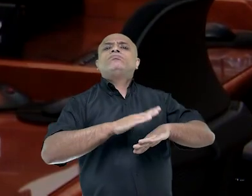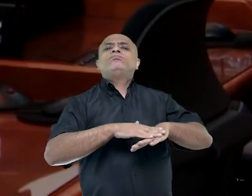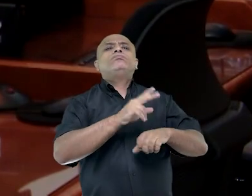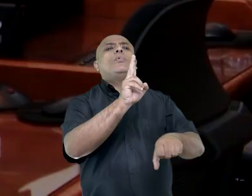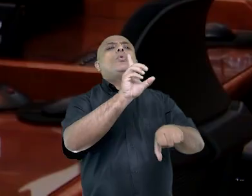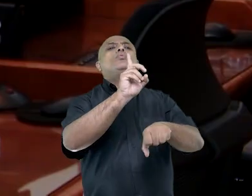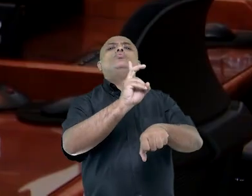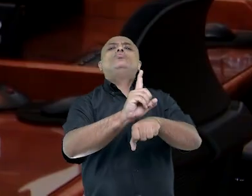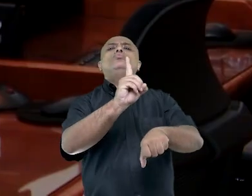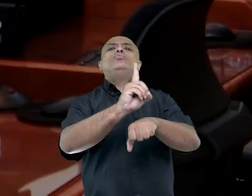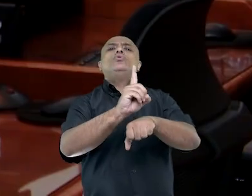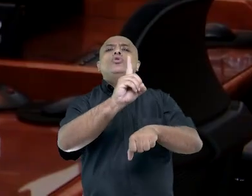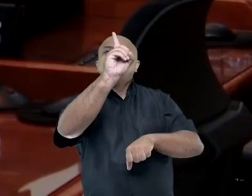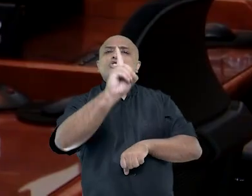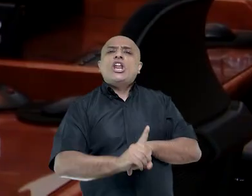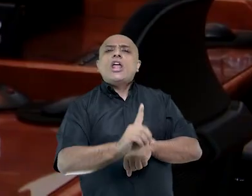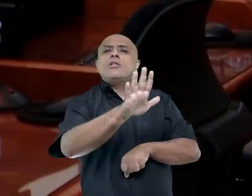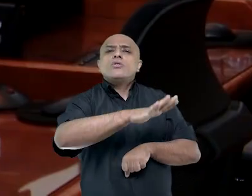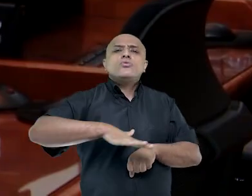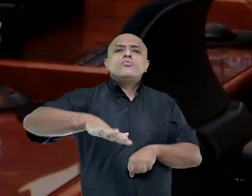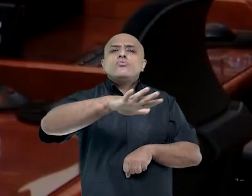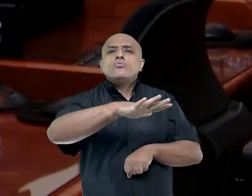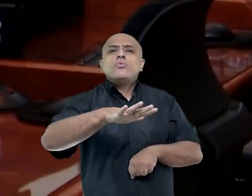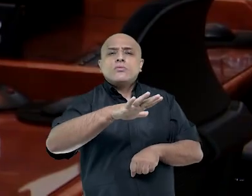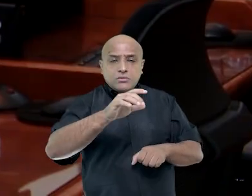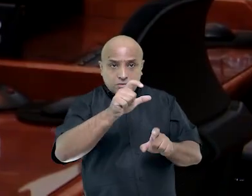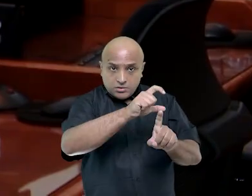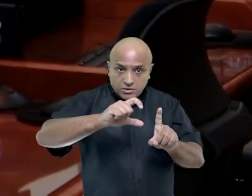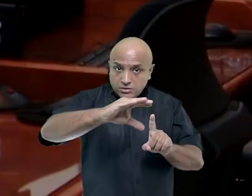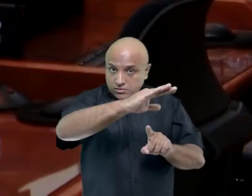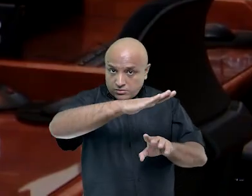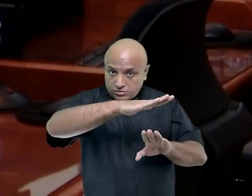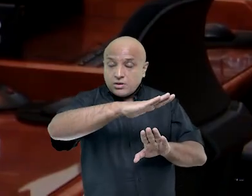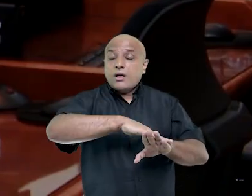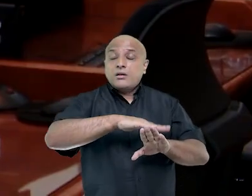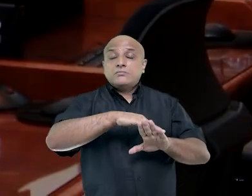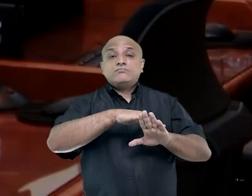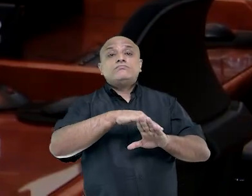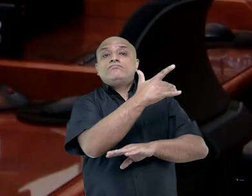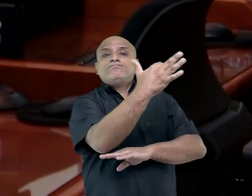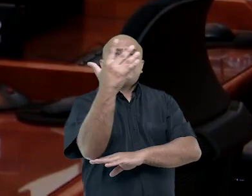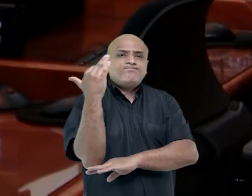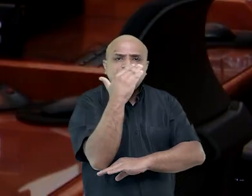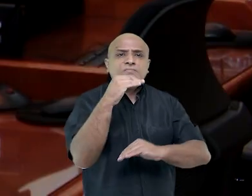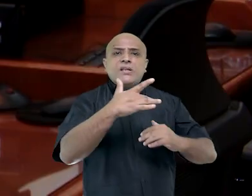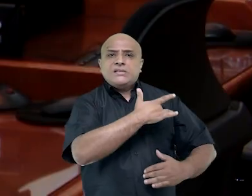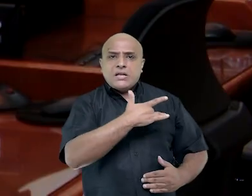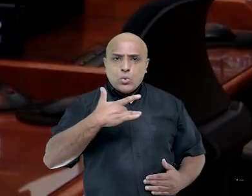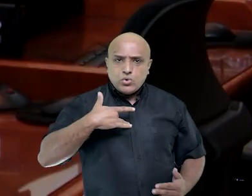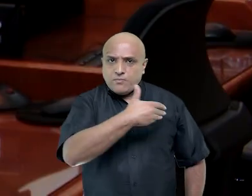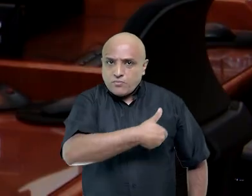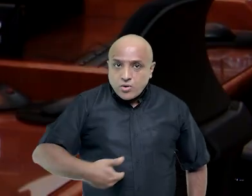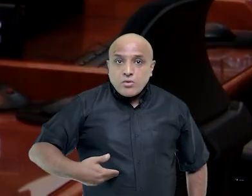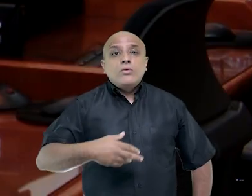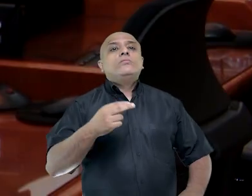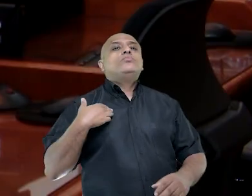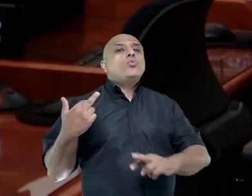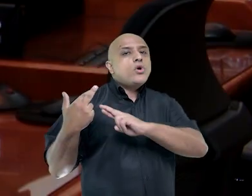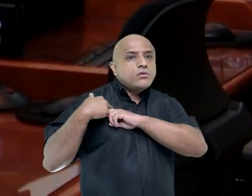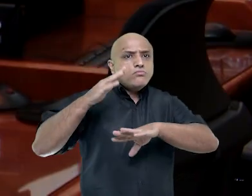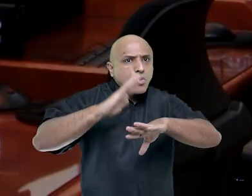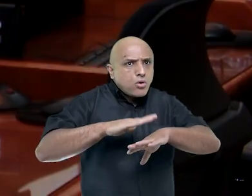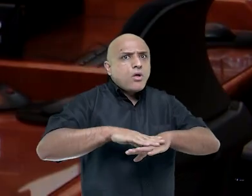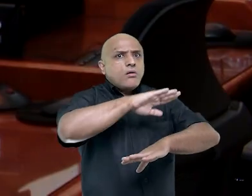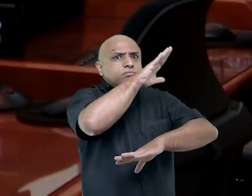dos direitos fundamentais como meio ambiente equilibrado e saúde pública. Destaque para a condenação dos responsáveis por um garimpo ilegal